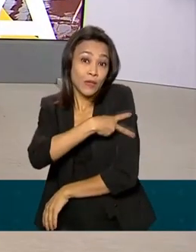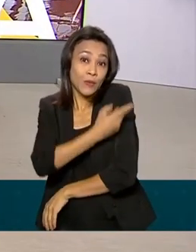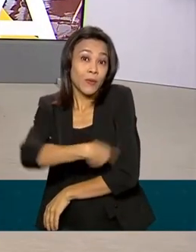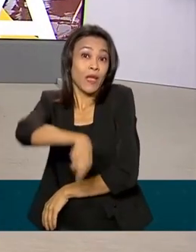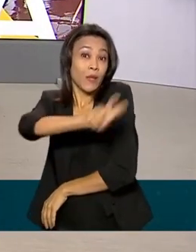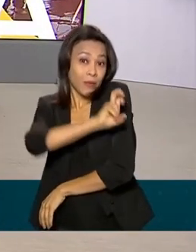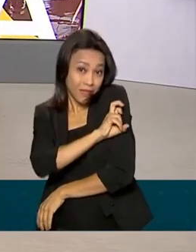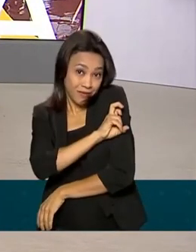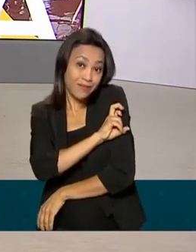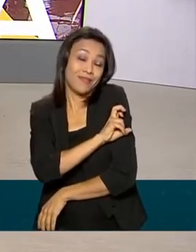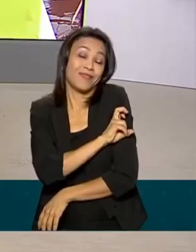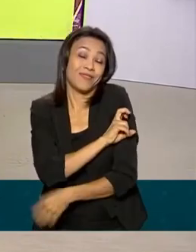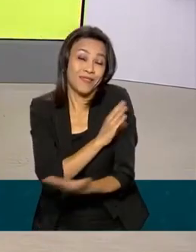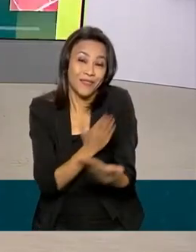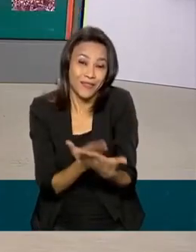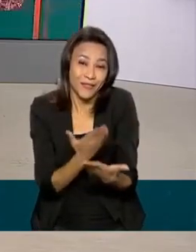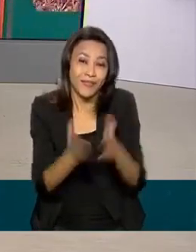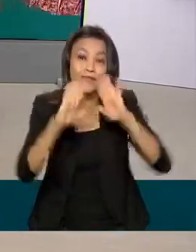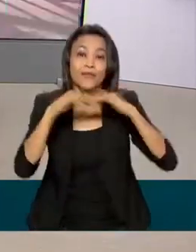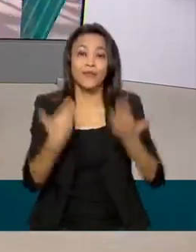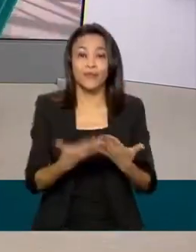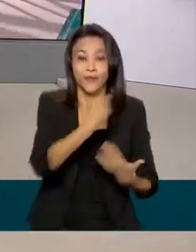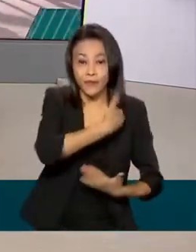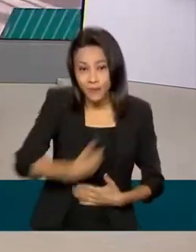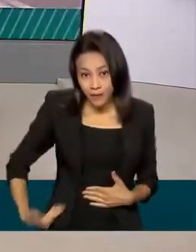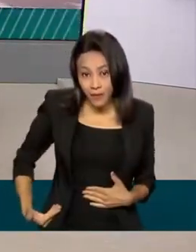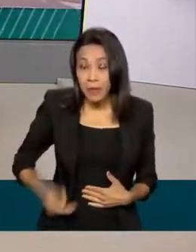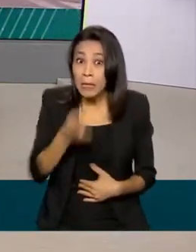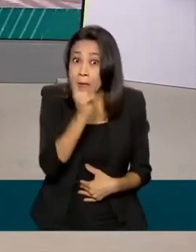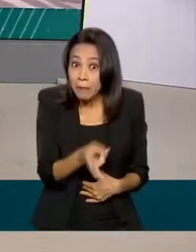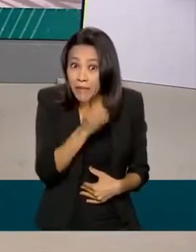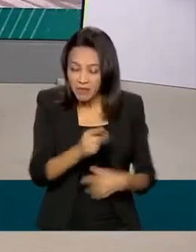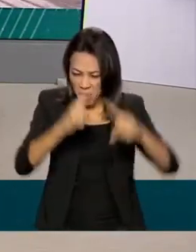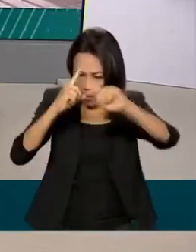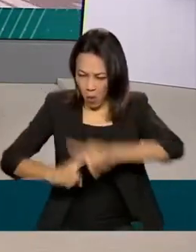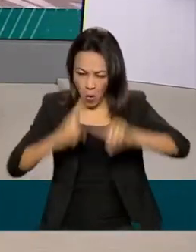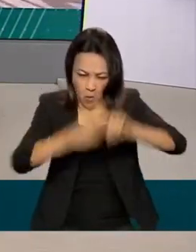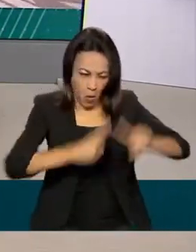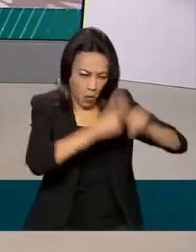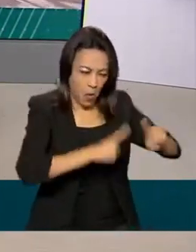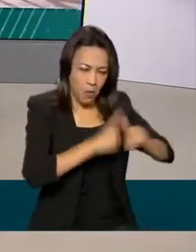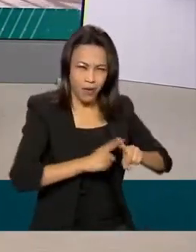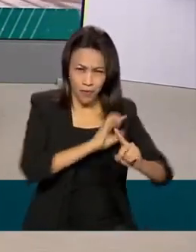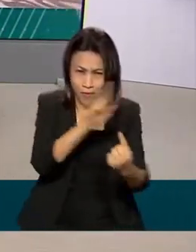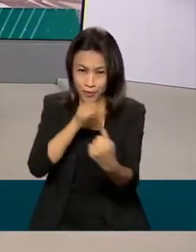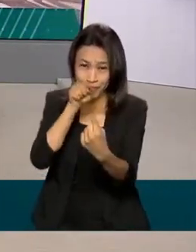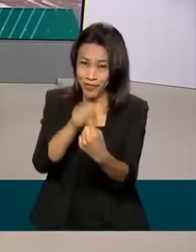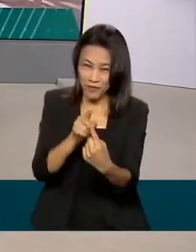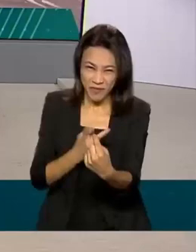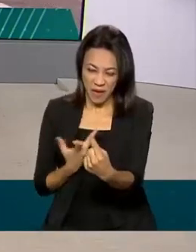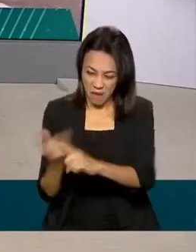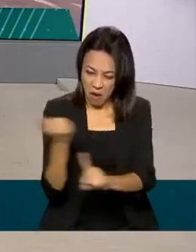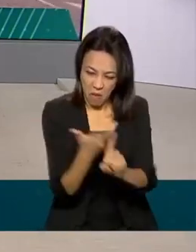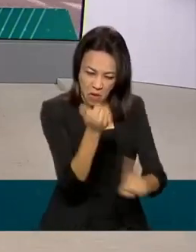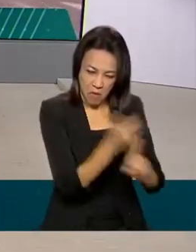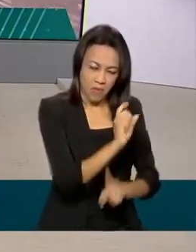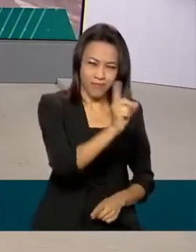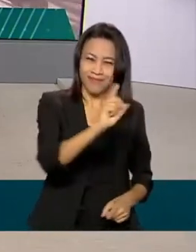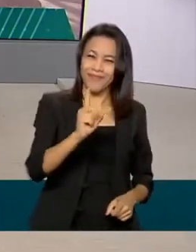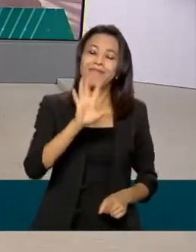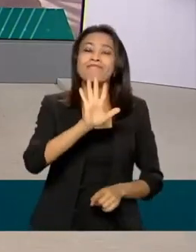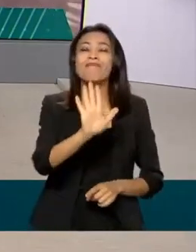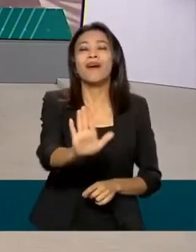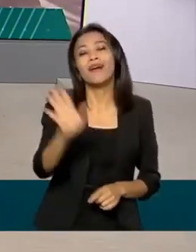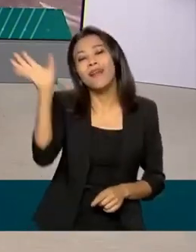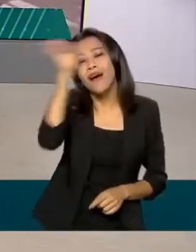do ensino fundamental de escolas públicas. E mesmo sendo uma competição, o objetivo não foi vencer, e sim aprender